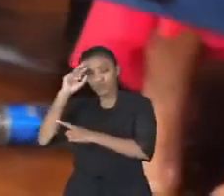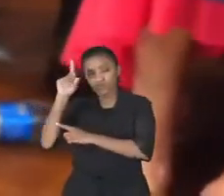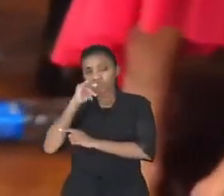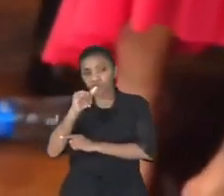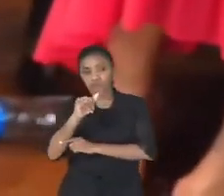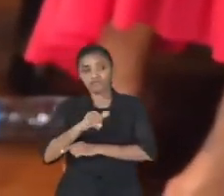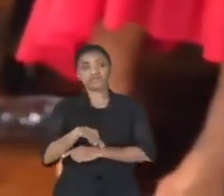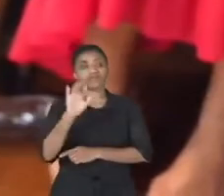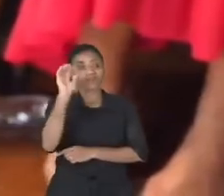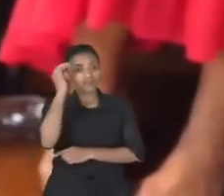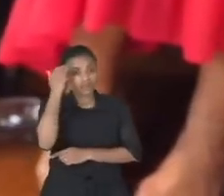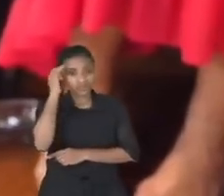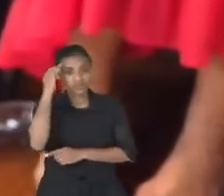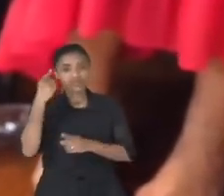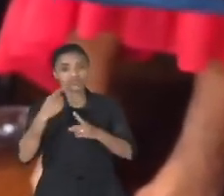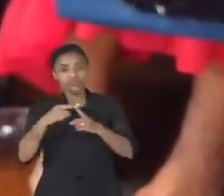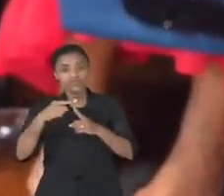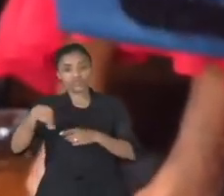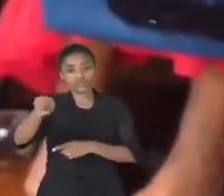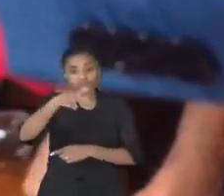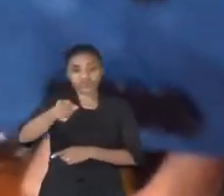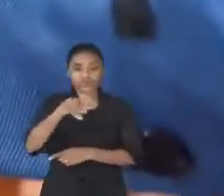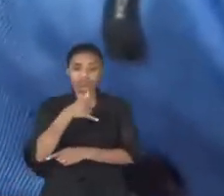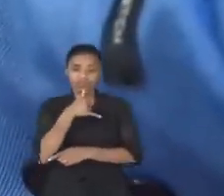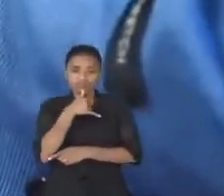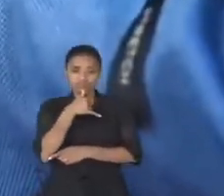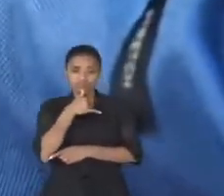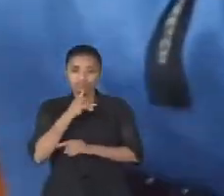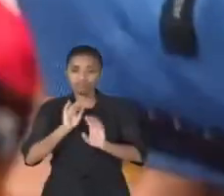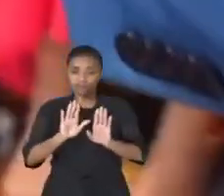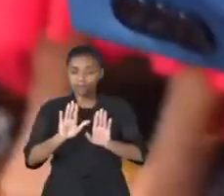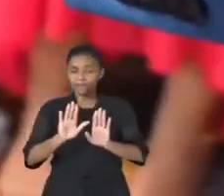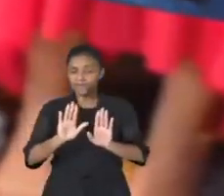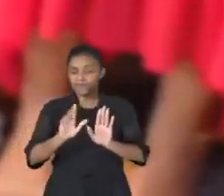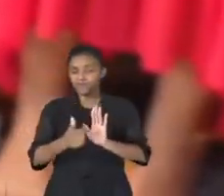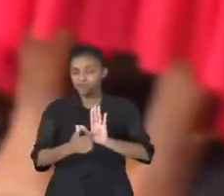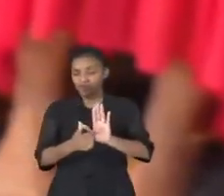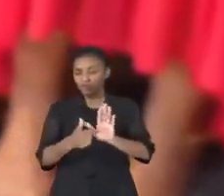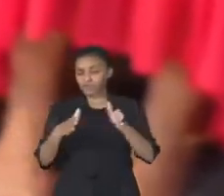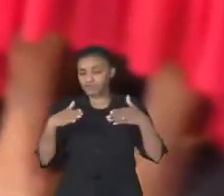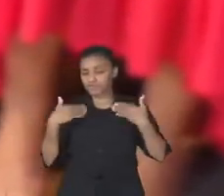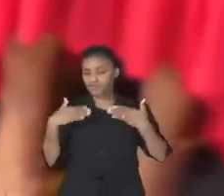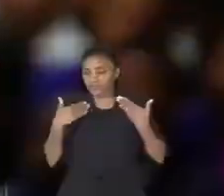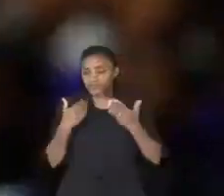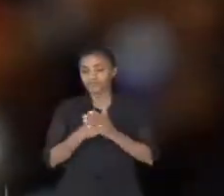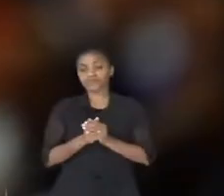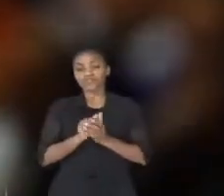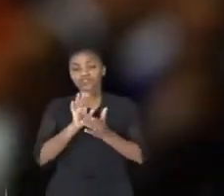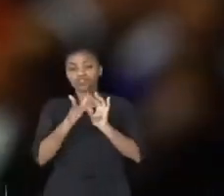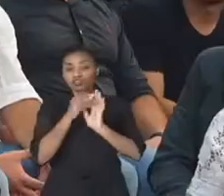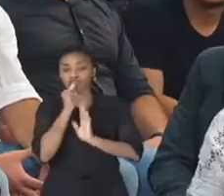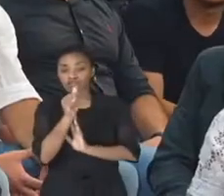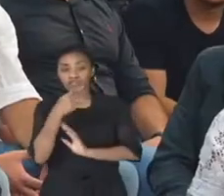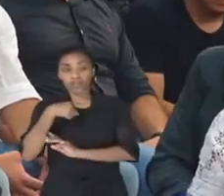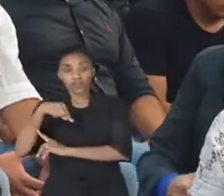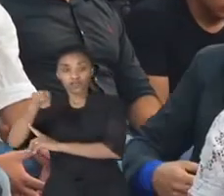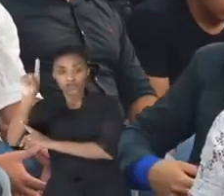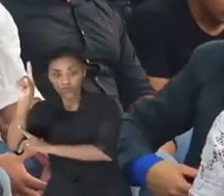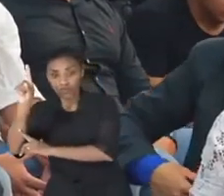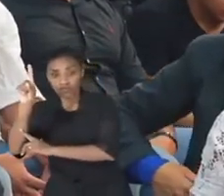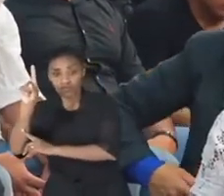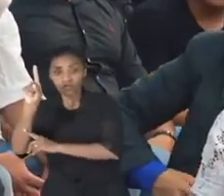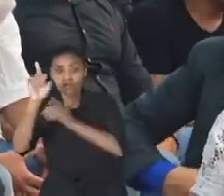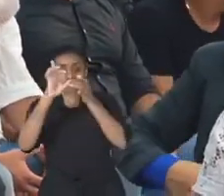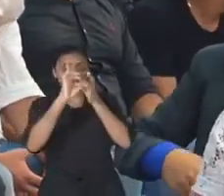falou: entendi porquê da tristeza, vou alegrar vocês. Como, Jesus? Eu vou, mas não vos